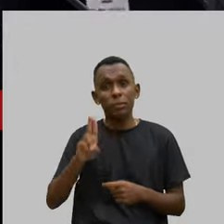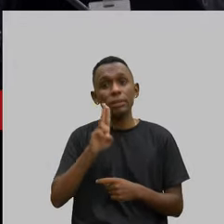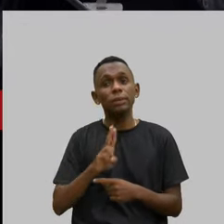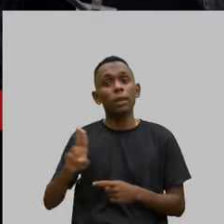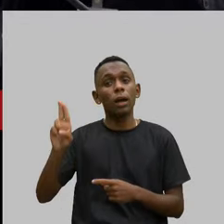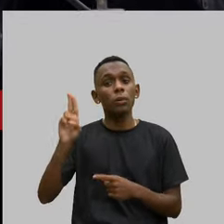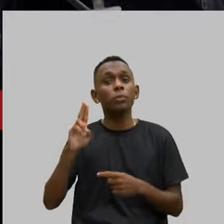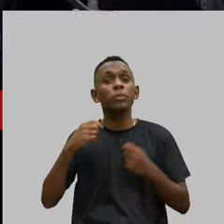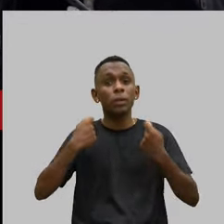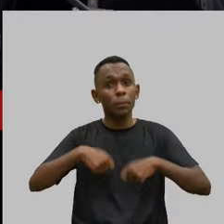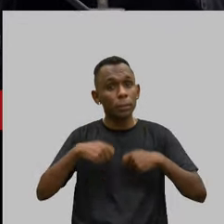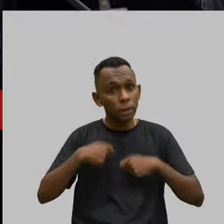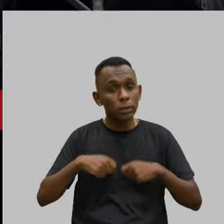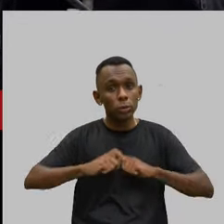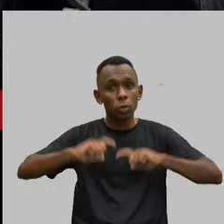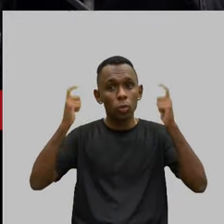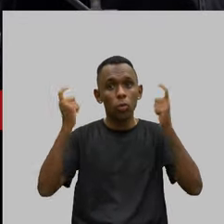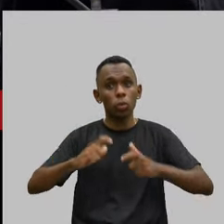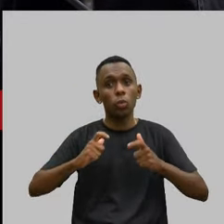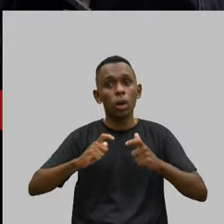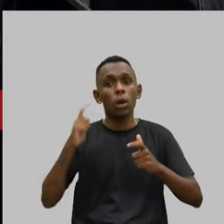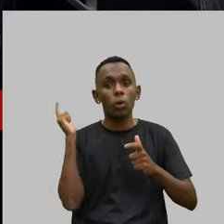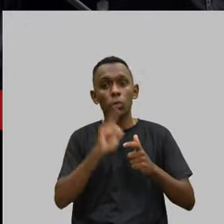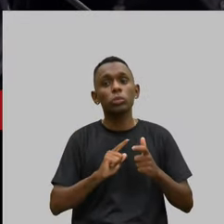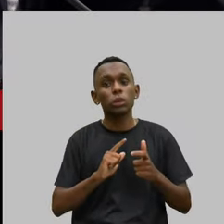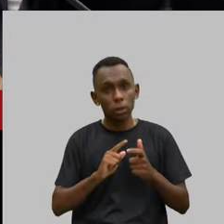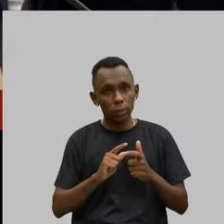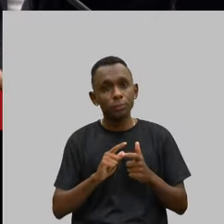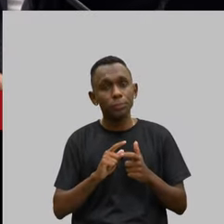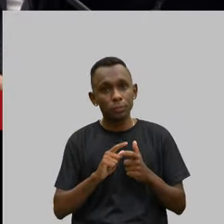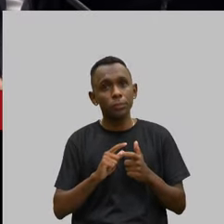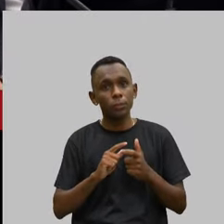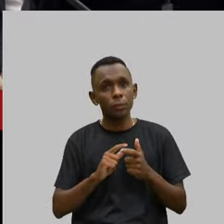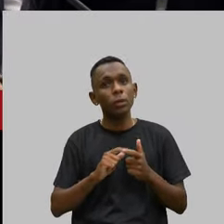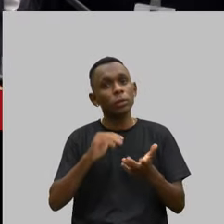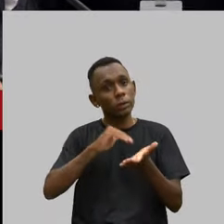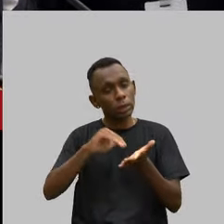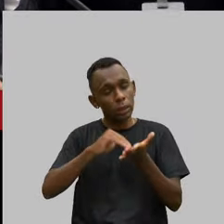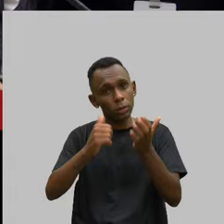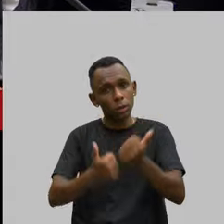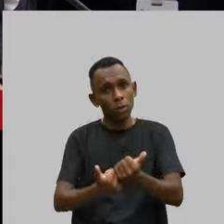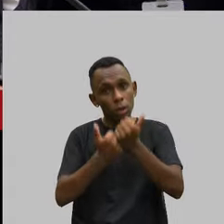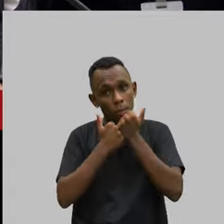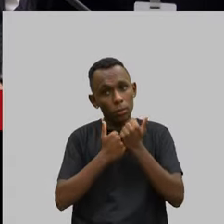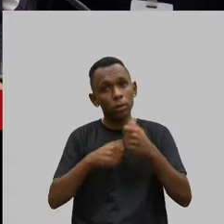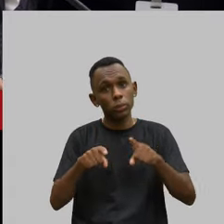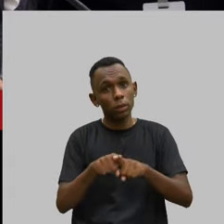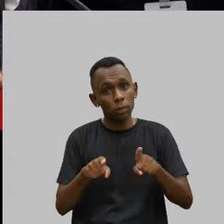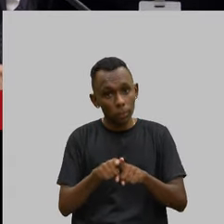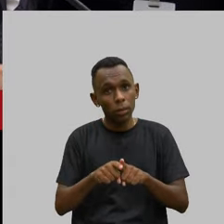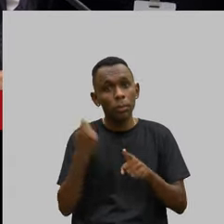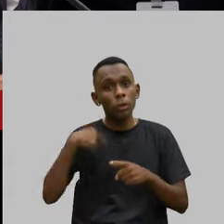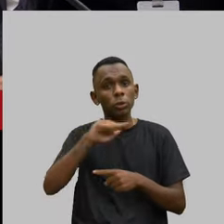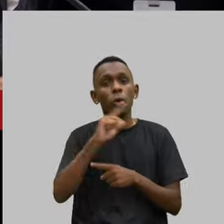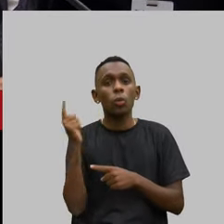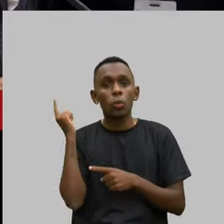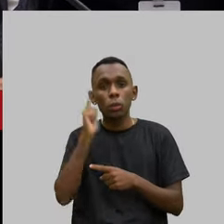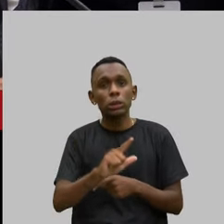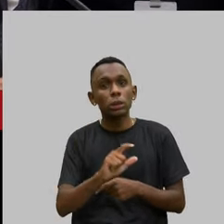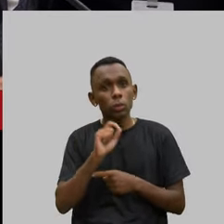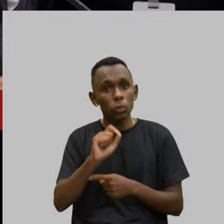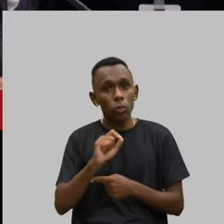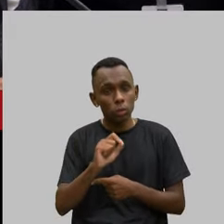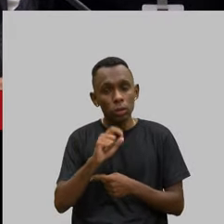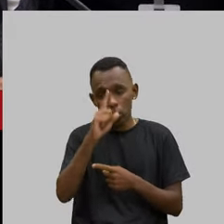precisamos de achar um espaço no cofim secretári conto com o senhor Luiz Cláudio para que a gente consiga que esse